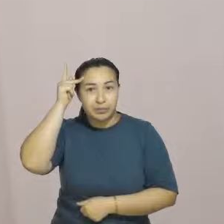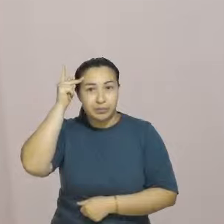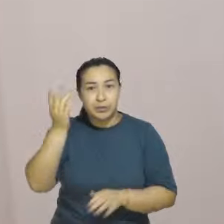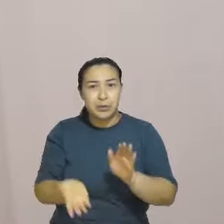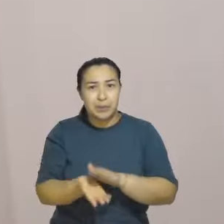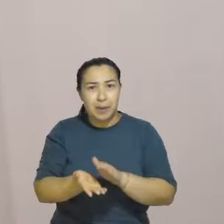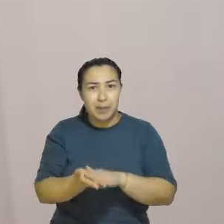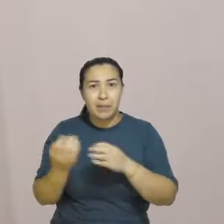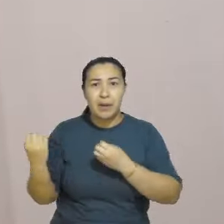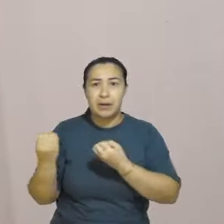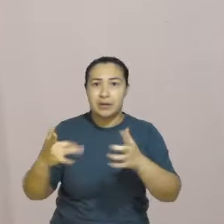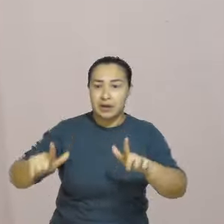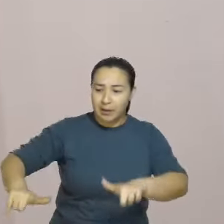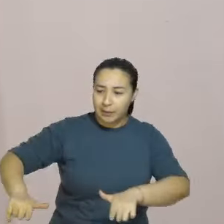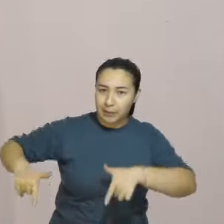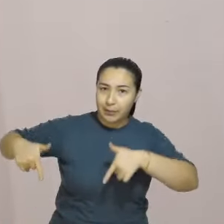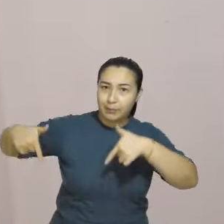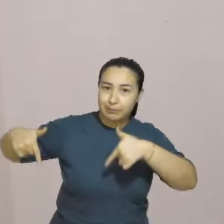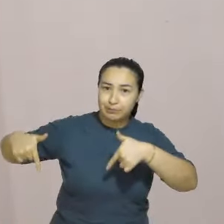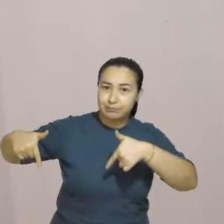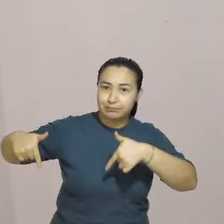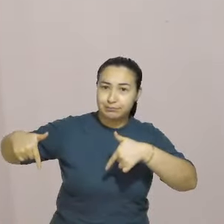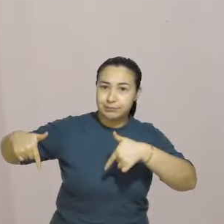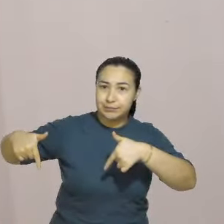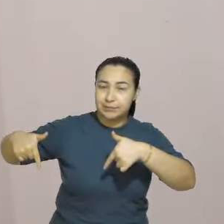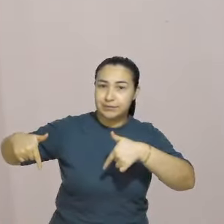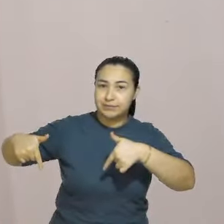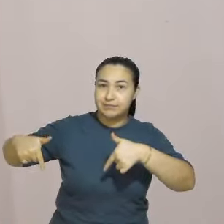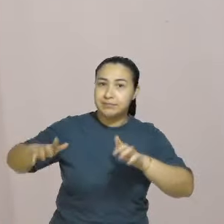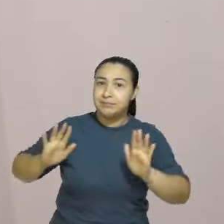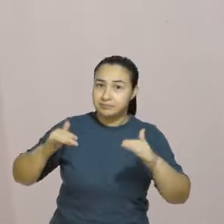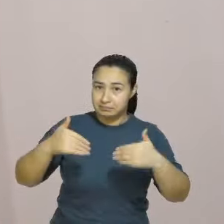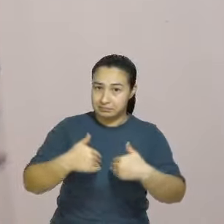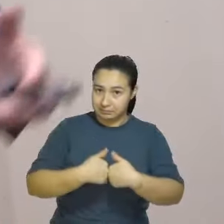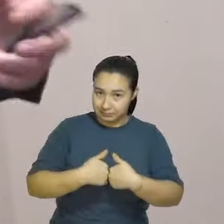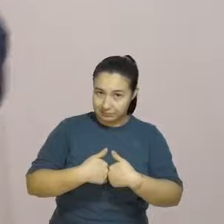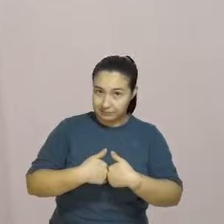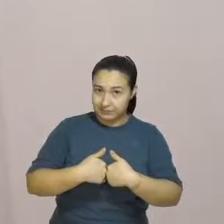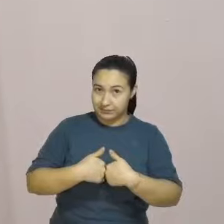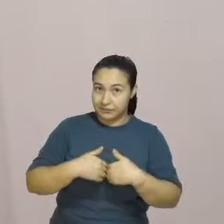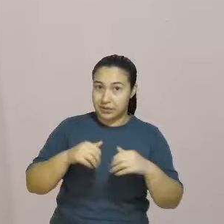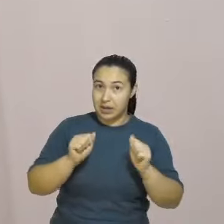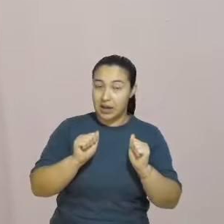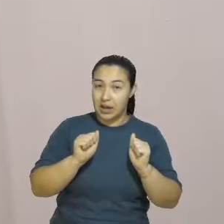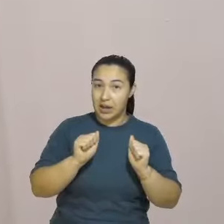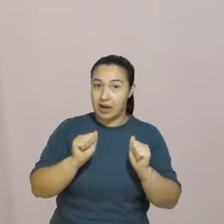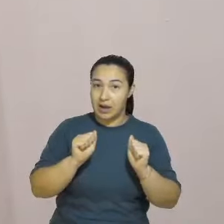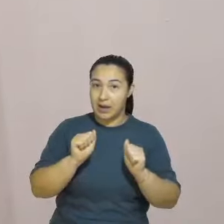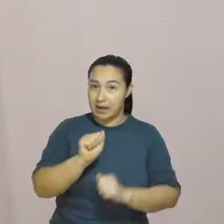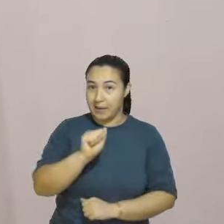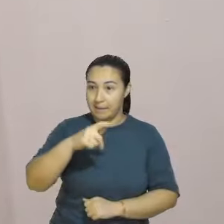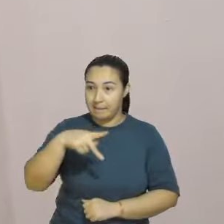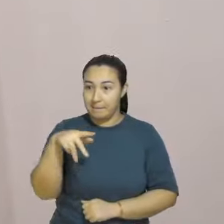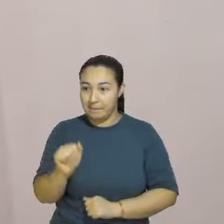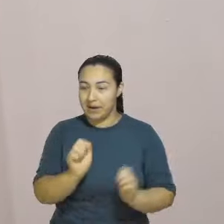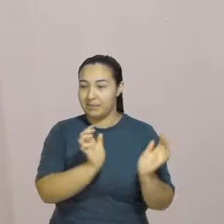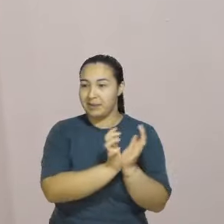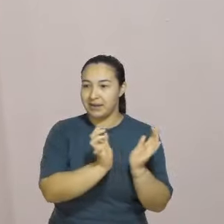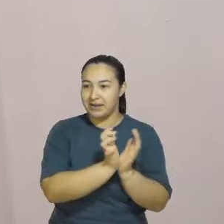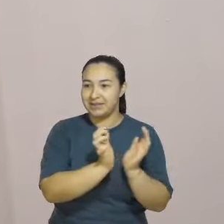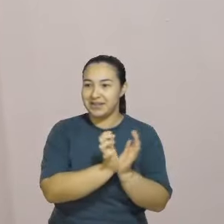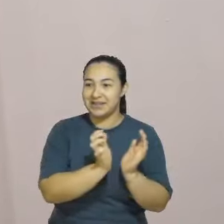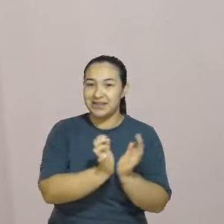entrega de uma placa da Federação das APAES e que essas pessoas se colocassem aqui em frente ao plenário para